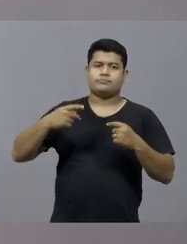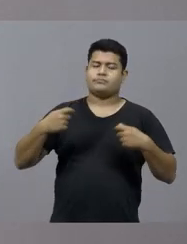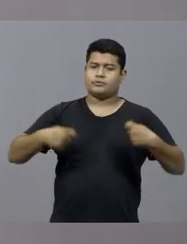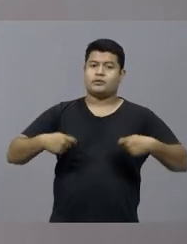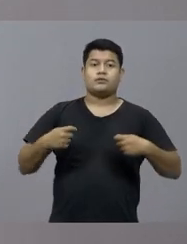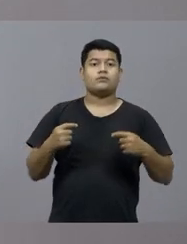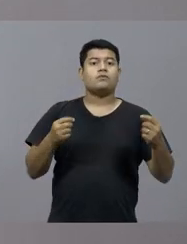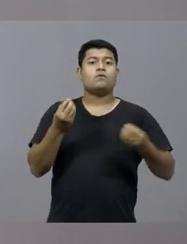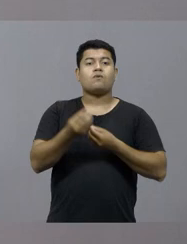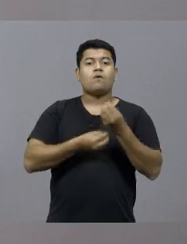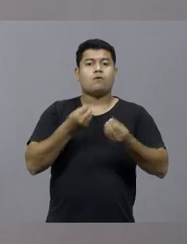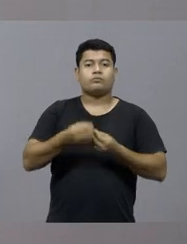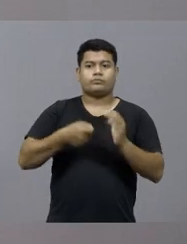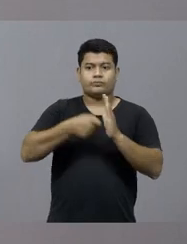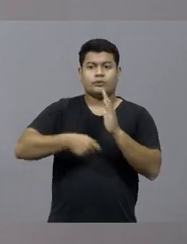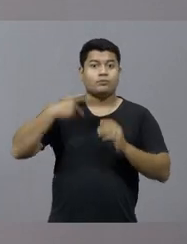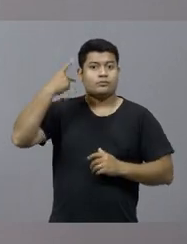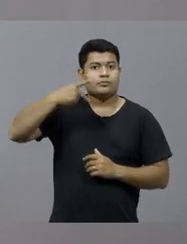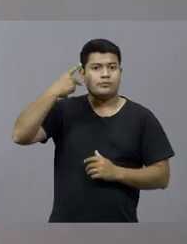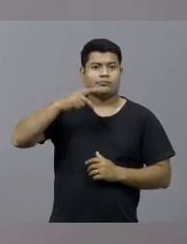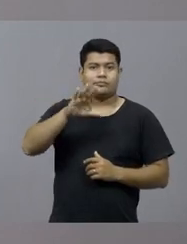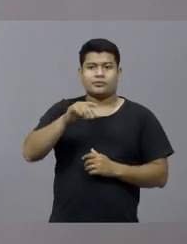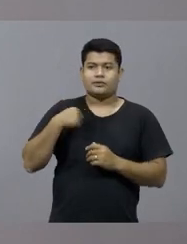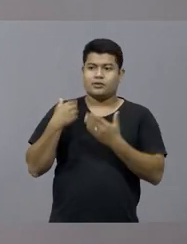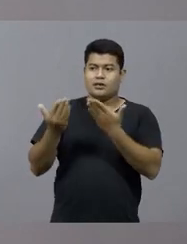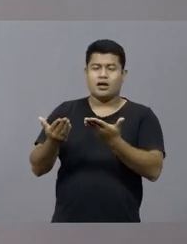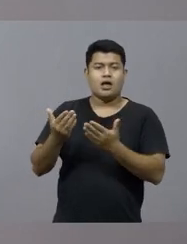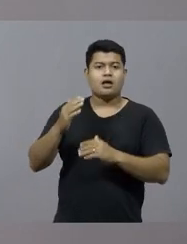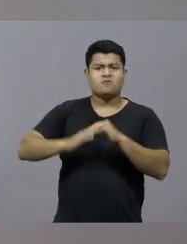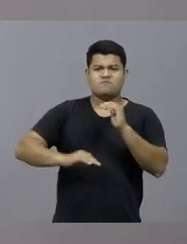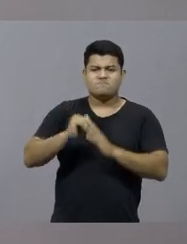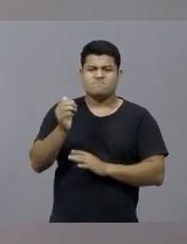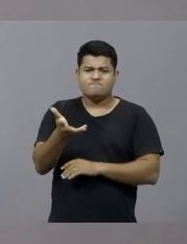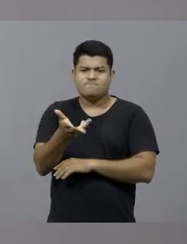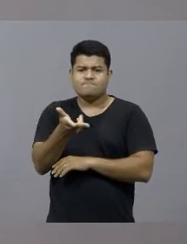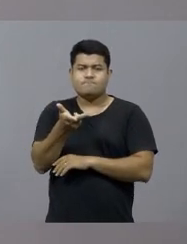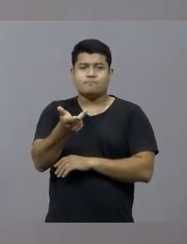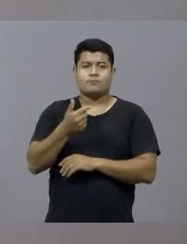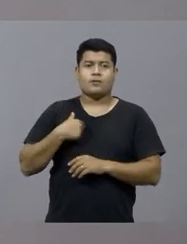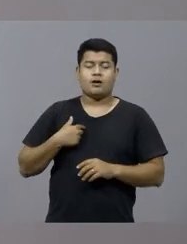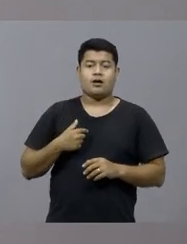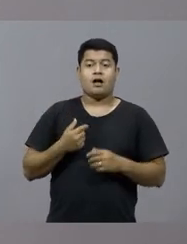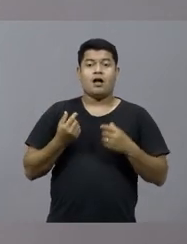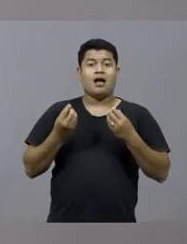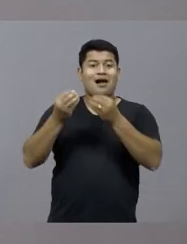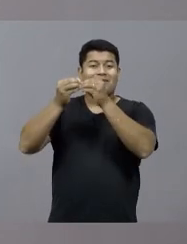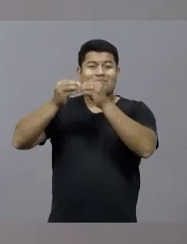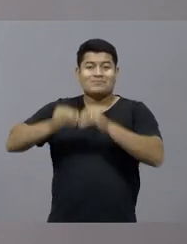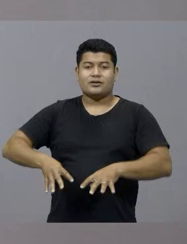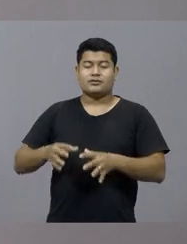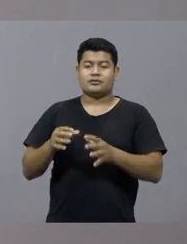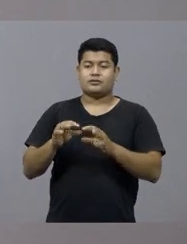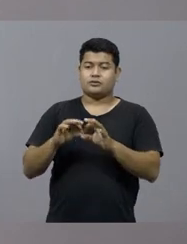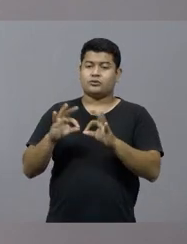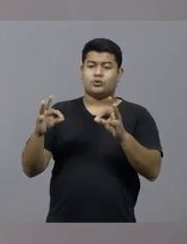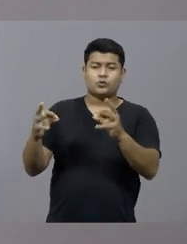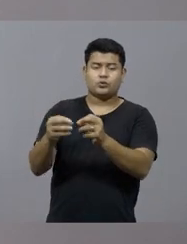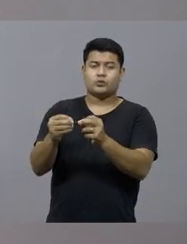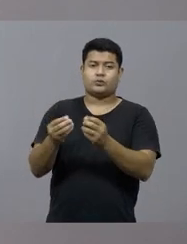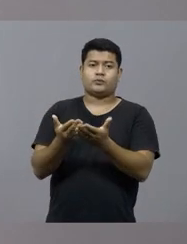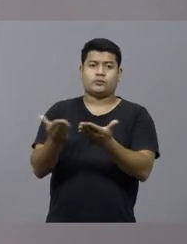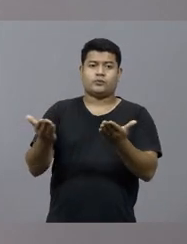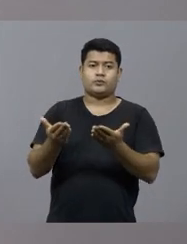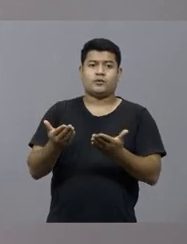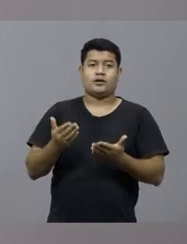é uma legítima desumanização. É uma prática recorrente em qualquer regime totalitário, em pessoas que verdadeiramente